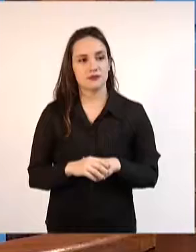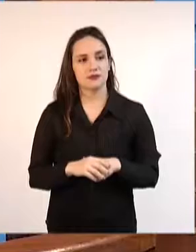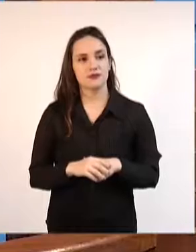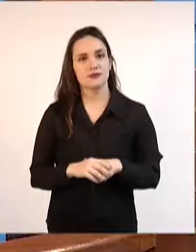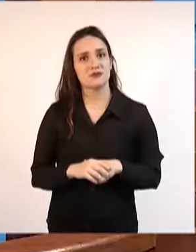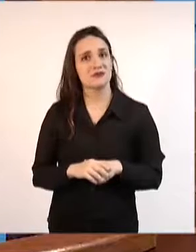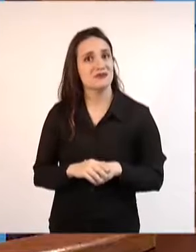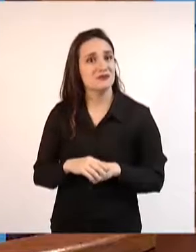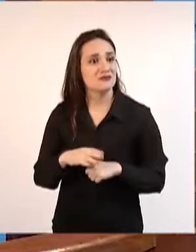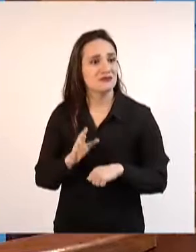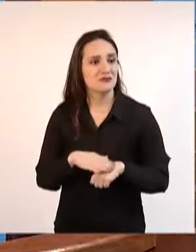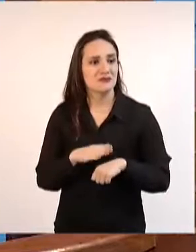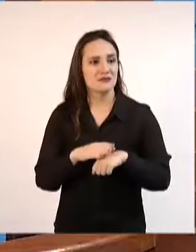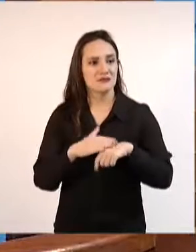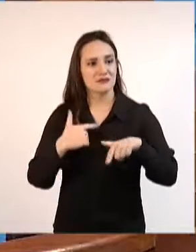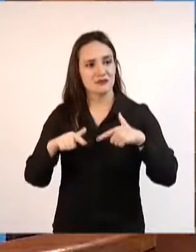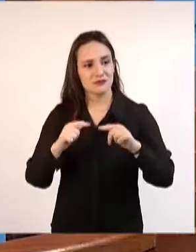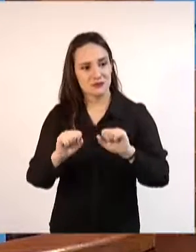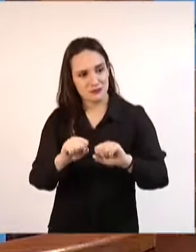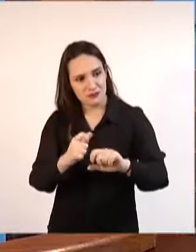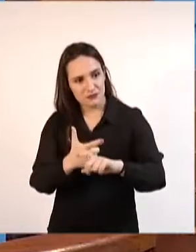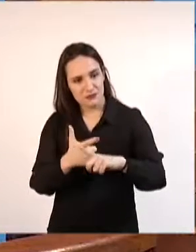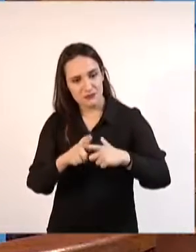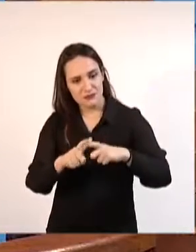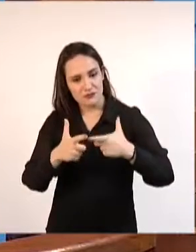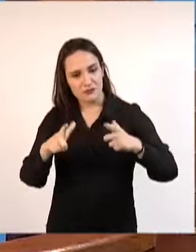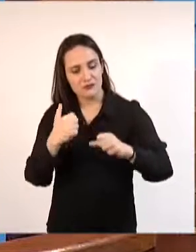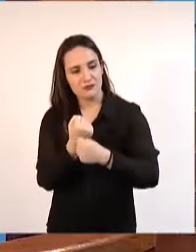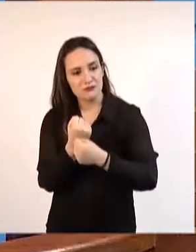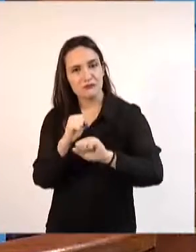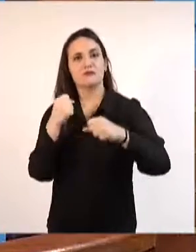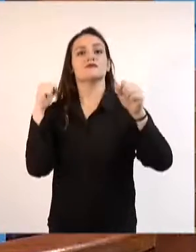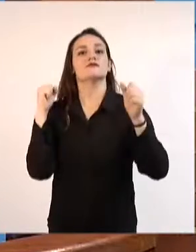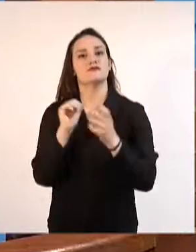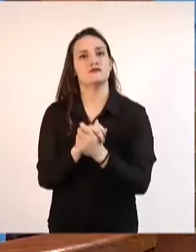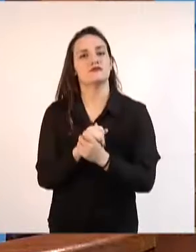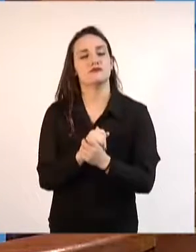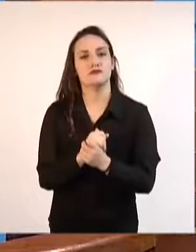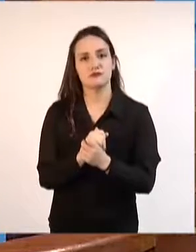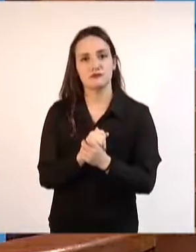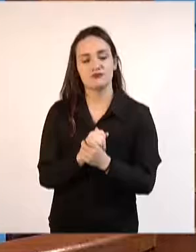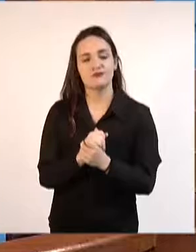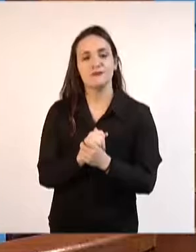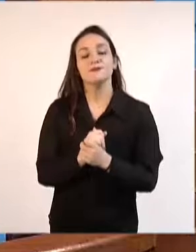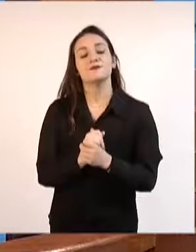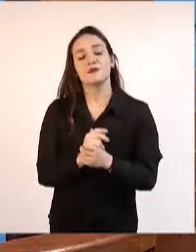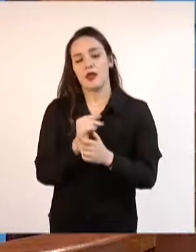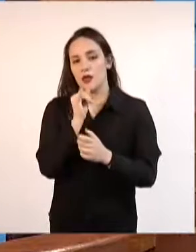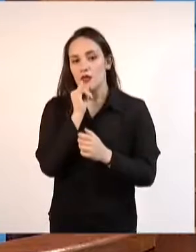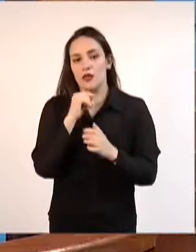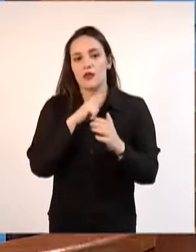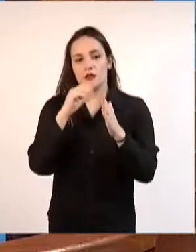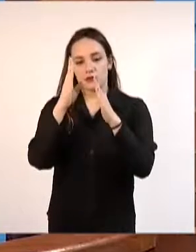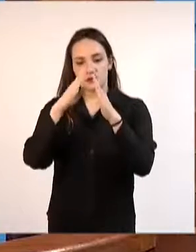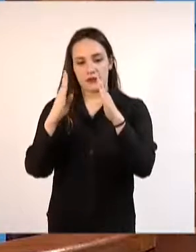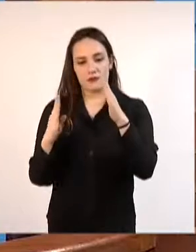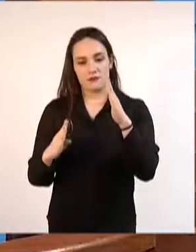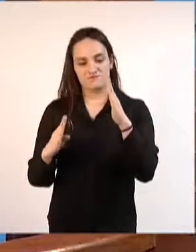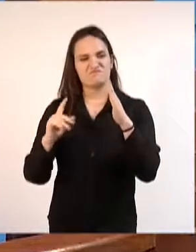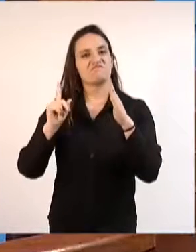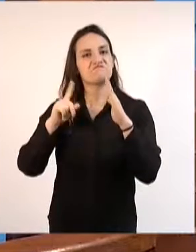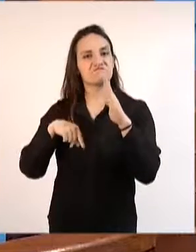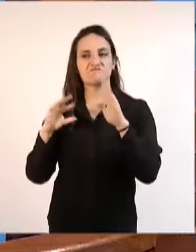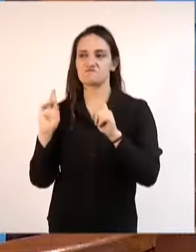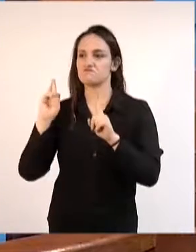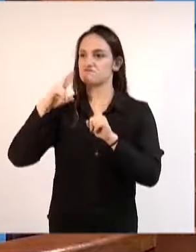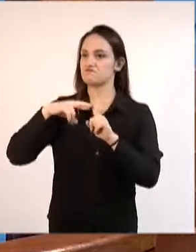realmente crescente, porque os casos continuam aí. A Casa da Mulher Brasileira, que é um exemplo para o